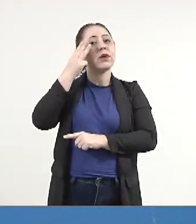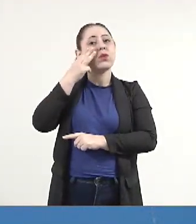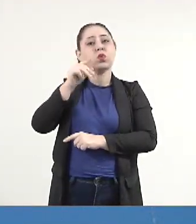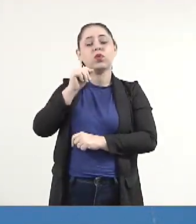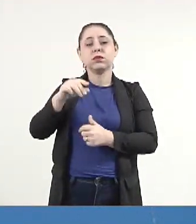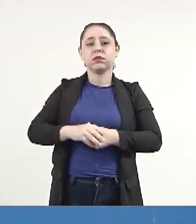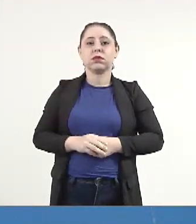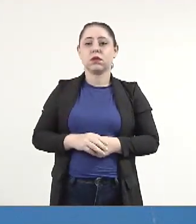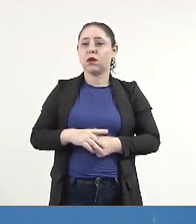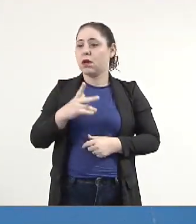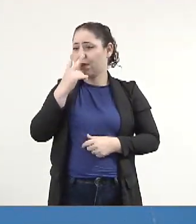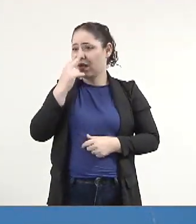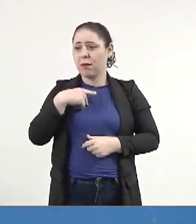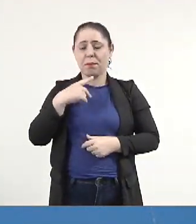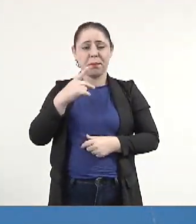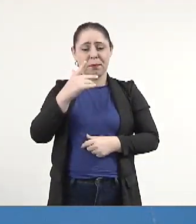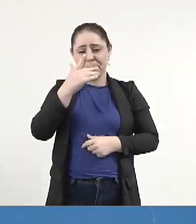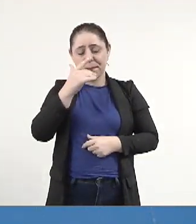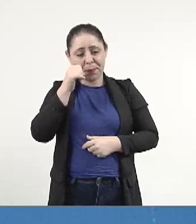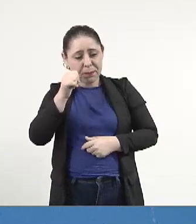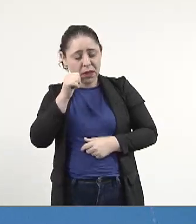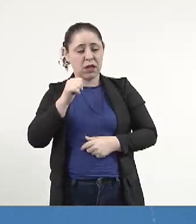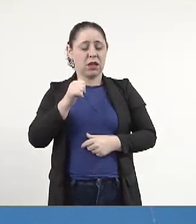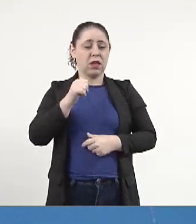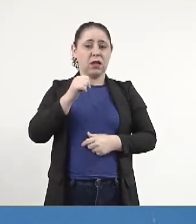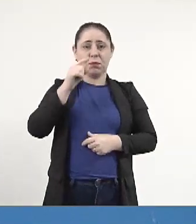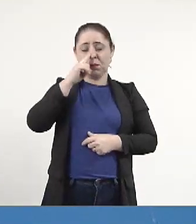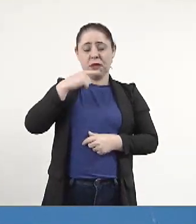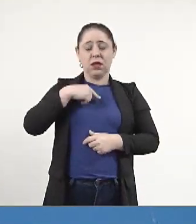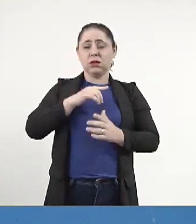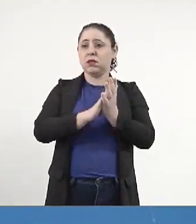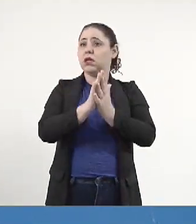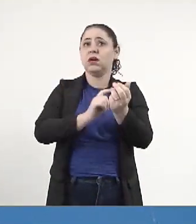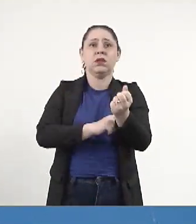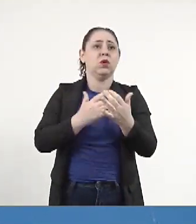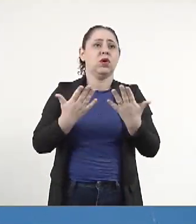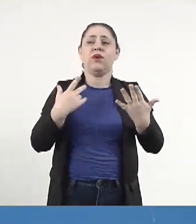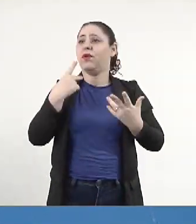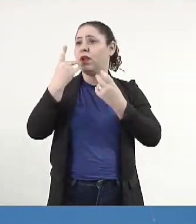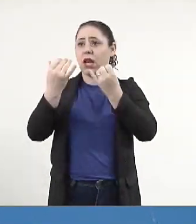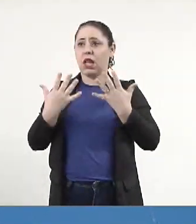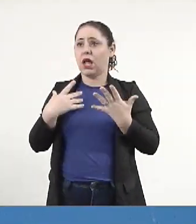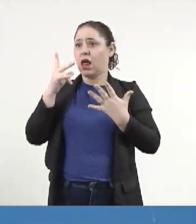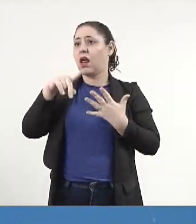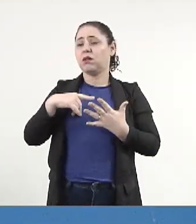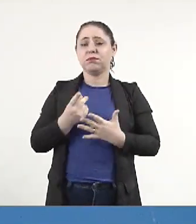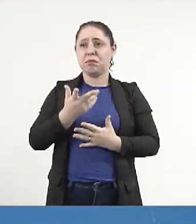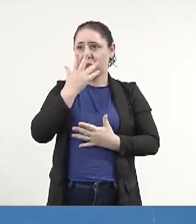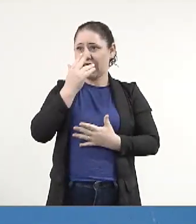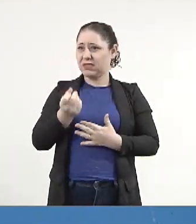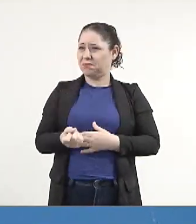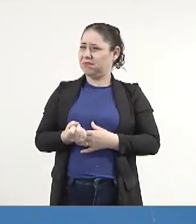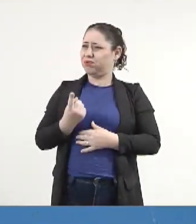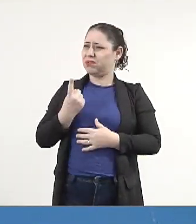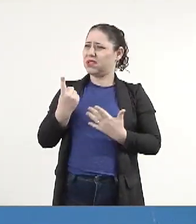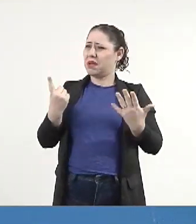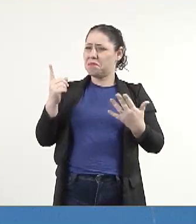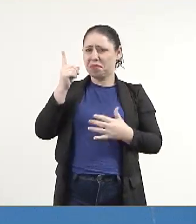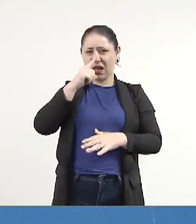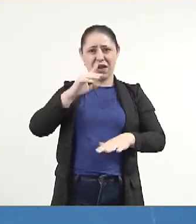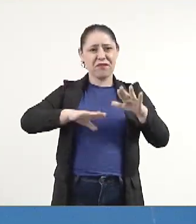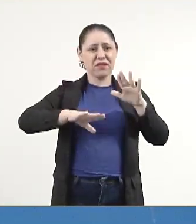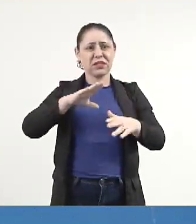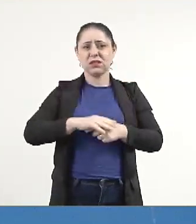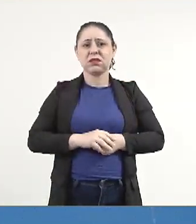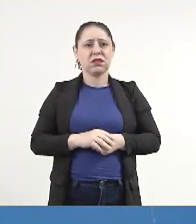é o desespero dessas mães. Na semana passada eu conversei com algumas e o relato delas é de realmente chocar. De mãe que às